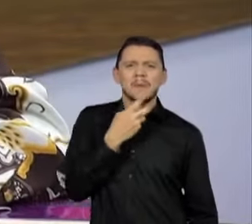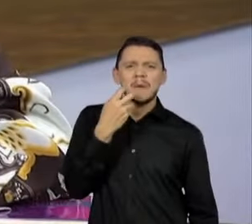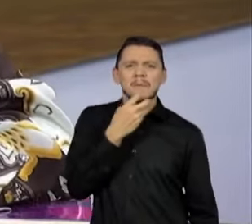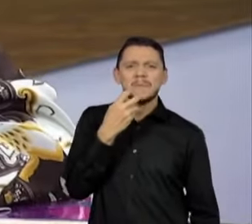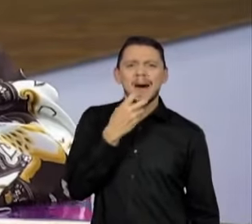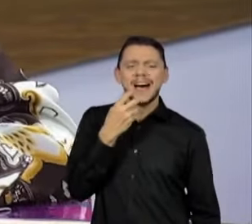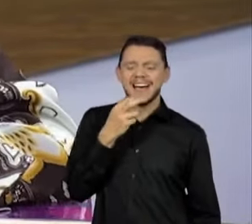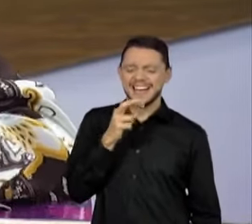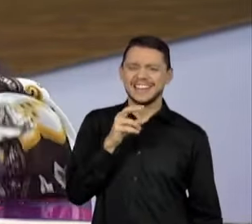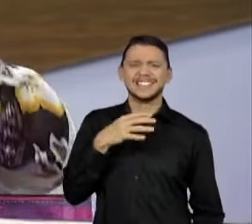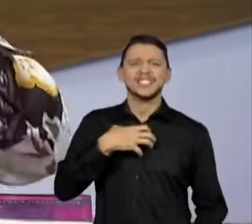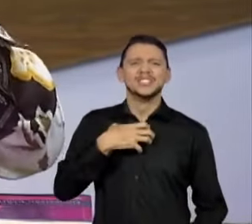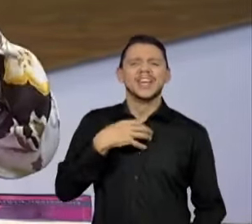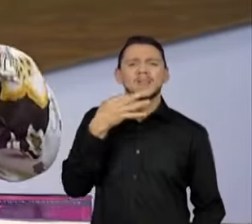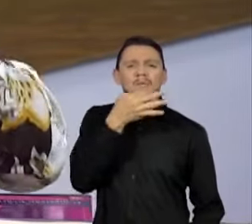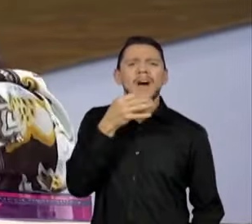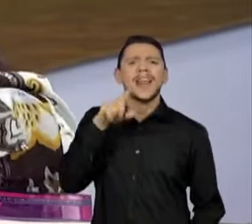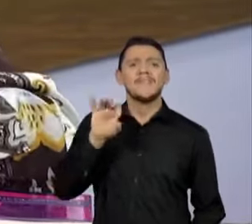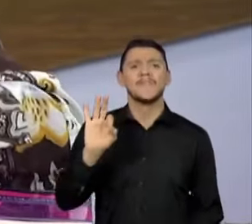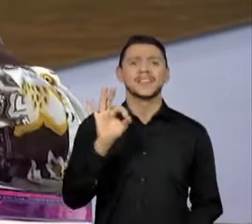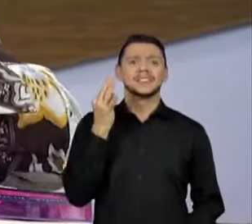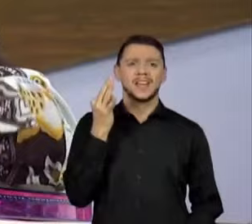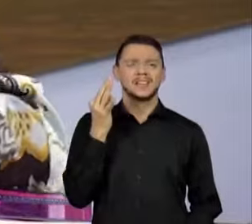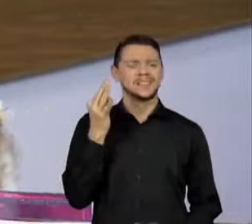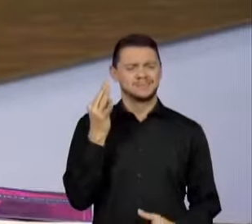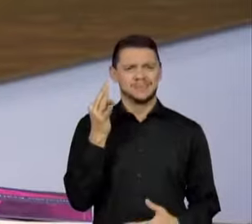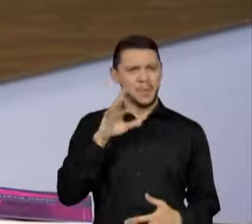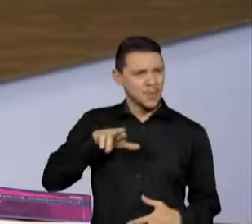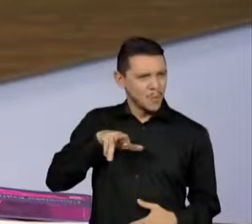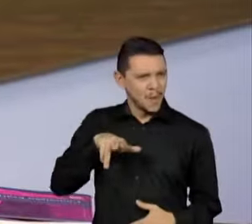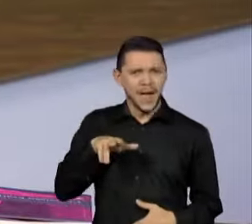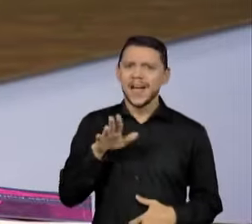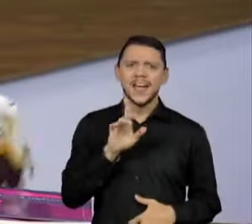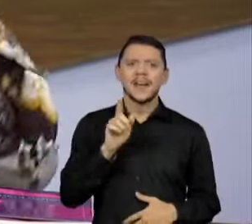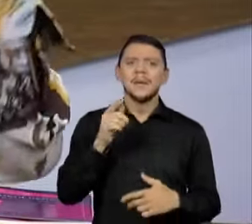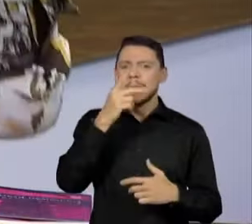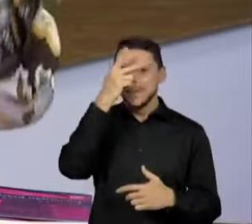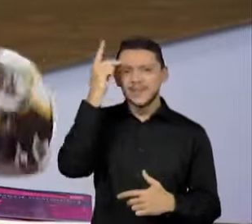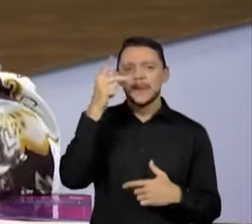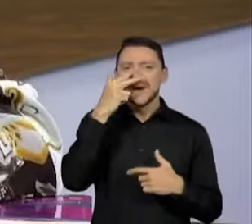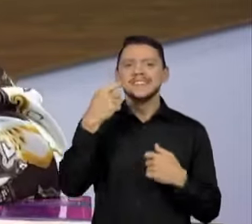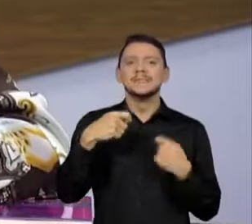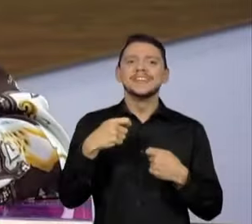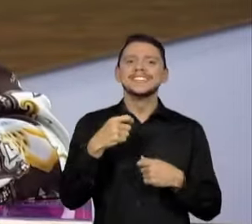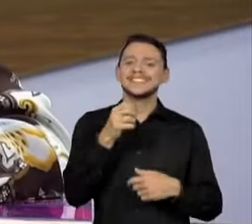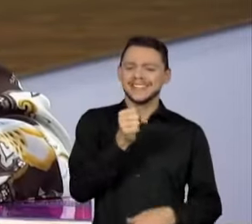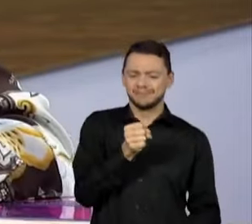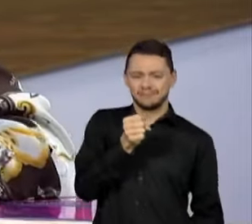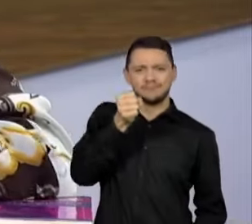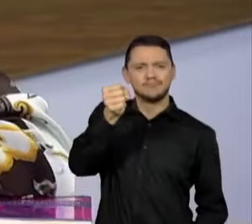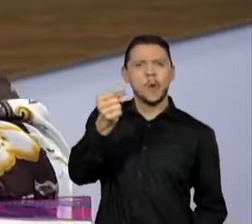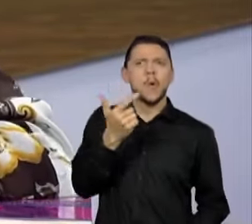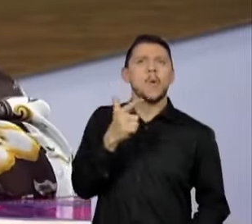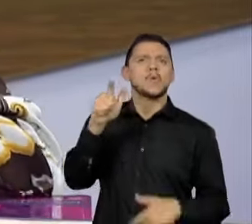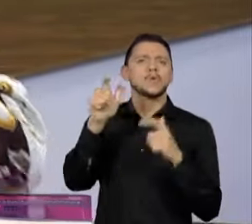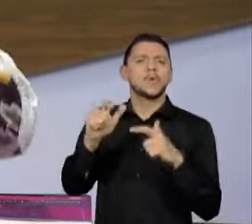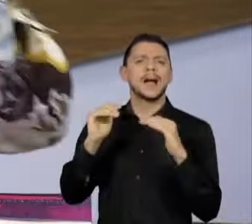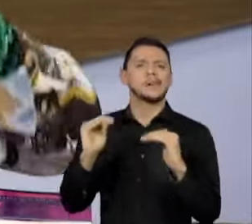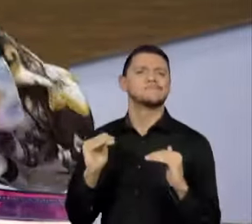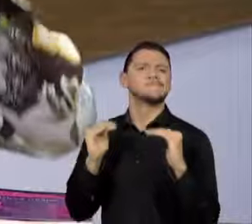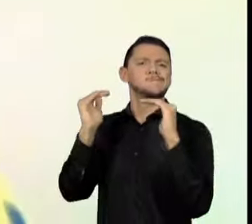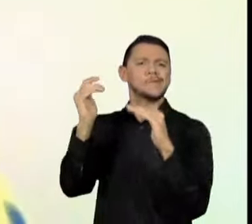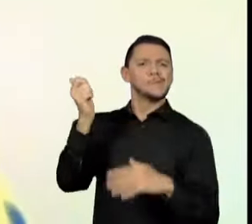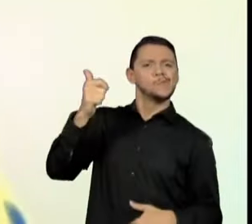disse, o pai não é francês? Que é uma viagem, a pessoa precisa colocar você num lugar que ela considera de respeito. Então,